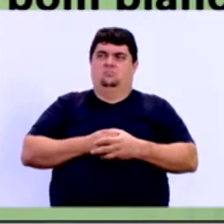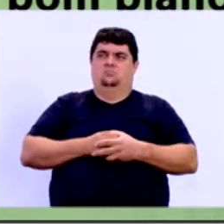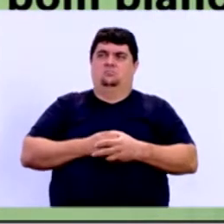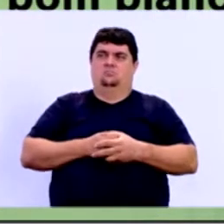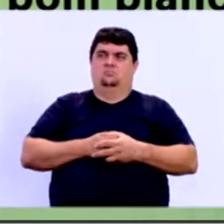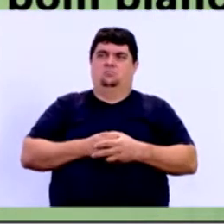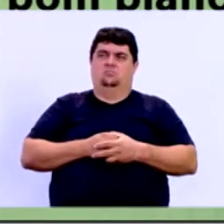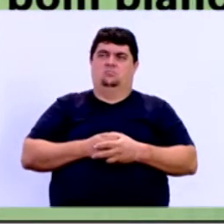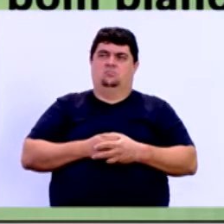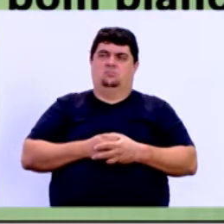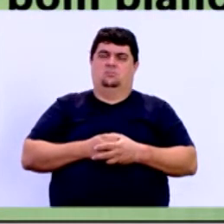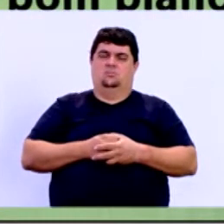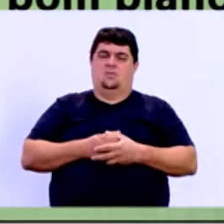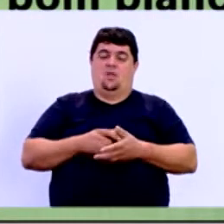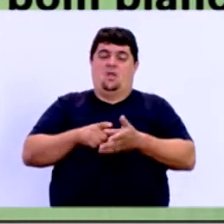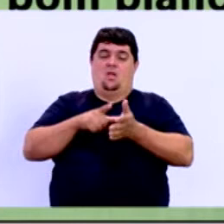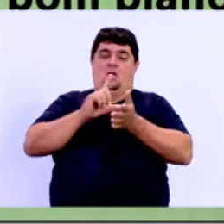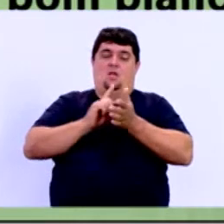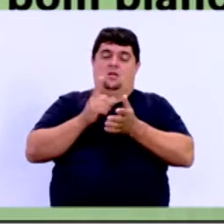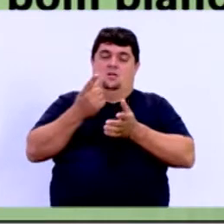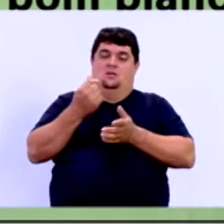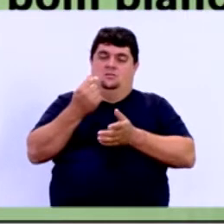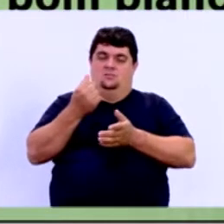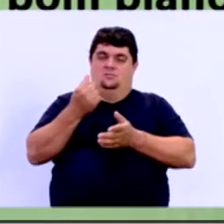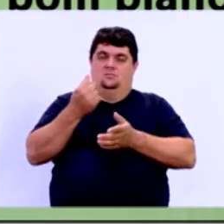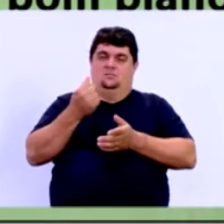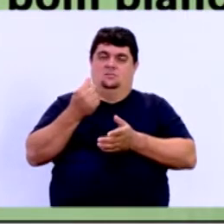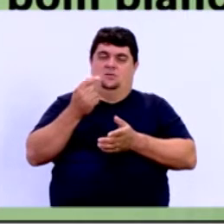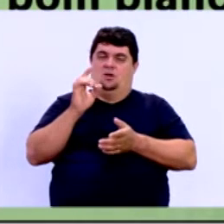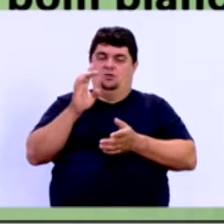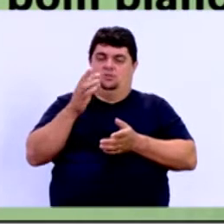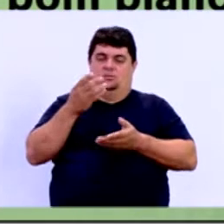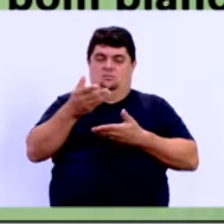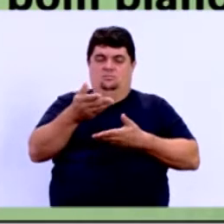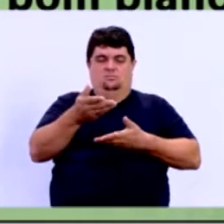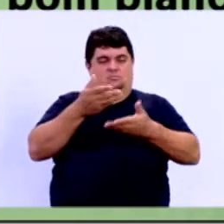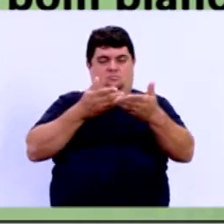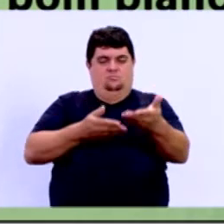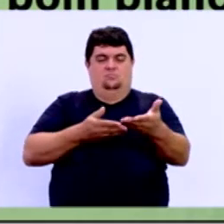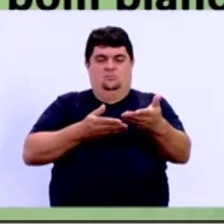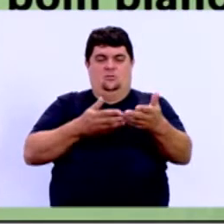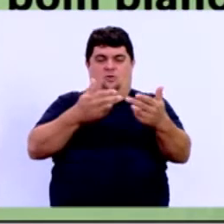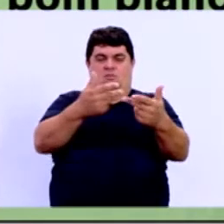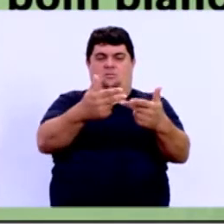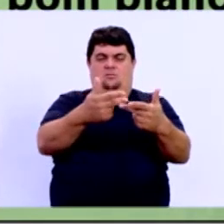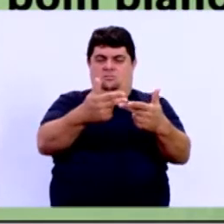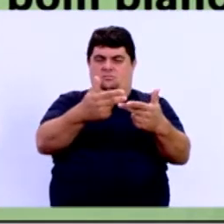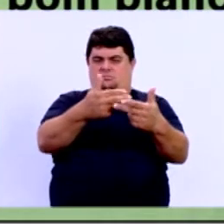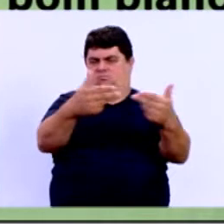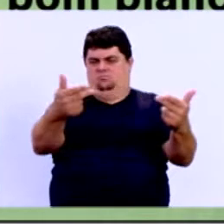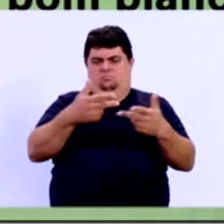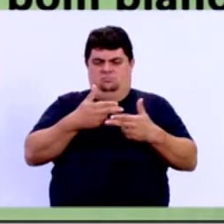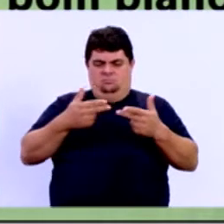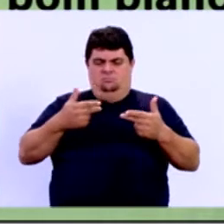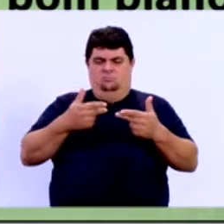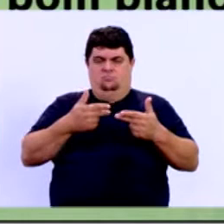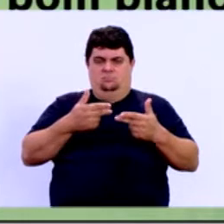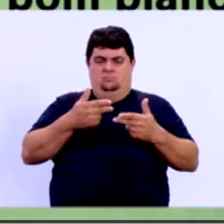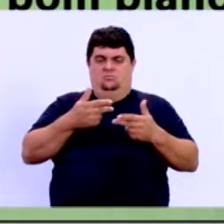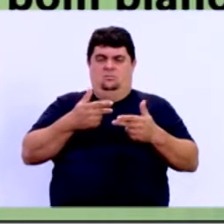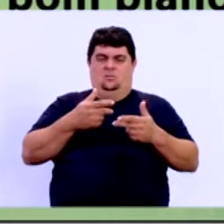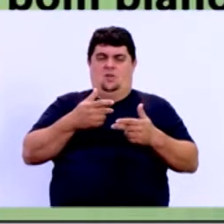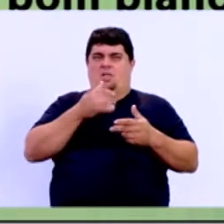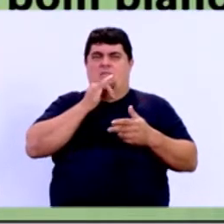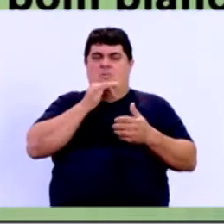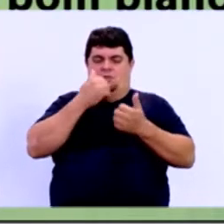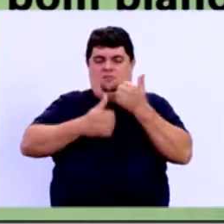Antes do dinheiro, antes da moeda, essa troca, né, era feita através do escambo, né, professor Igor? Então, você me dava